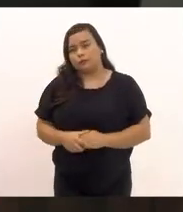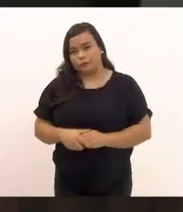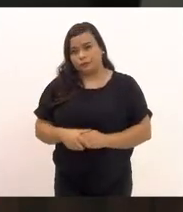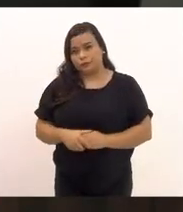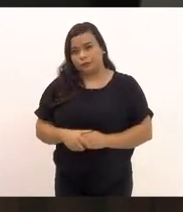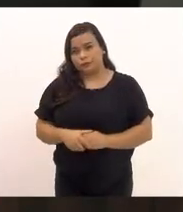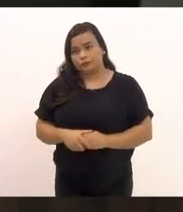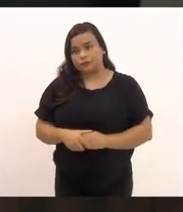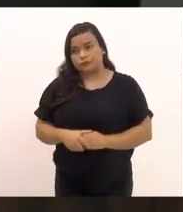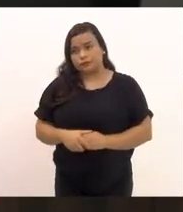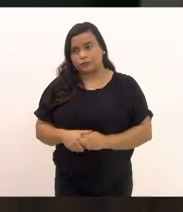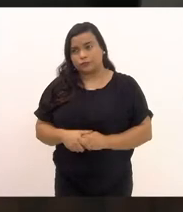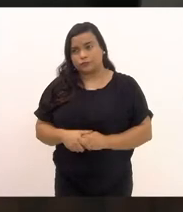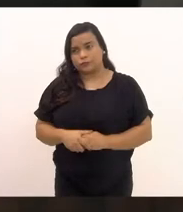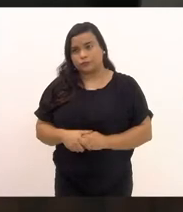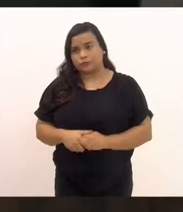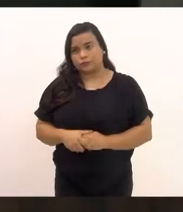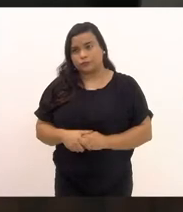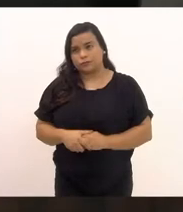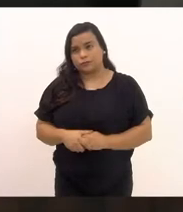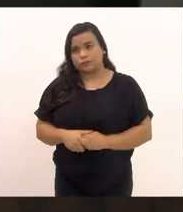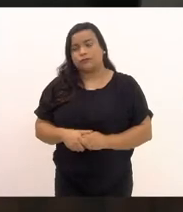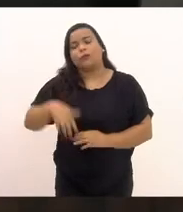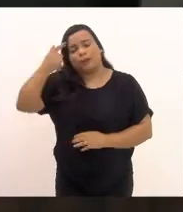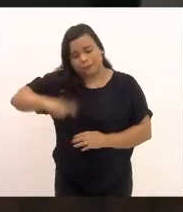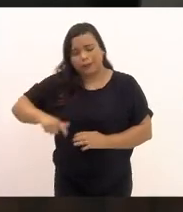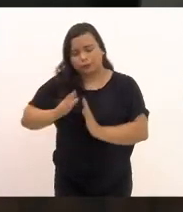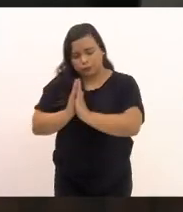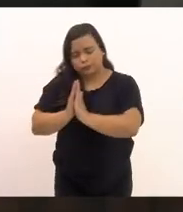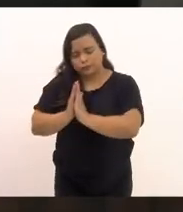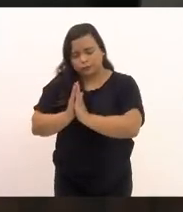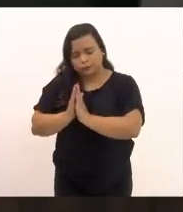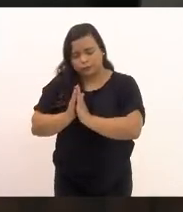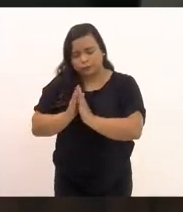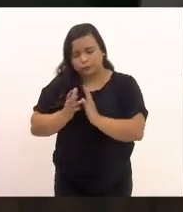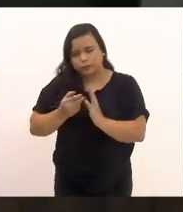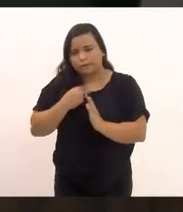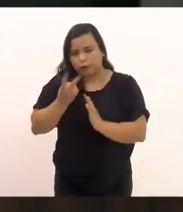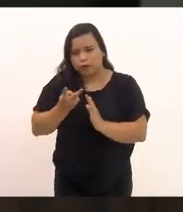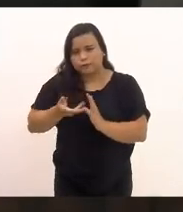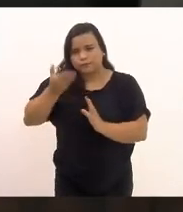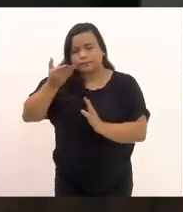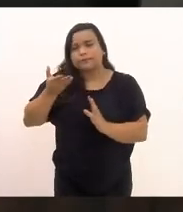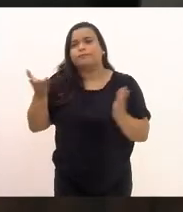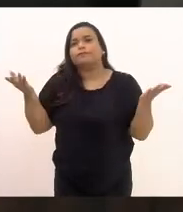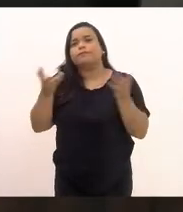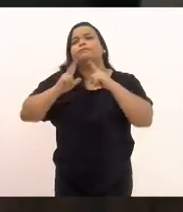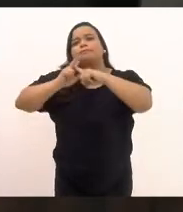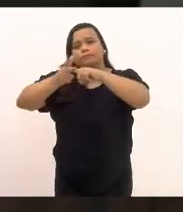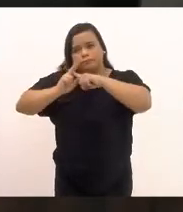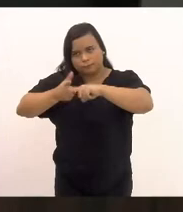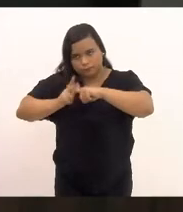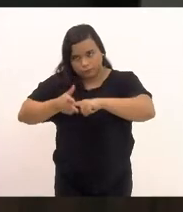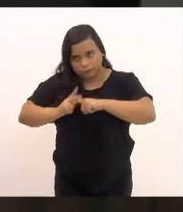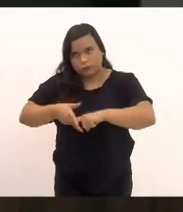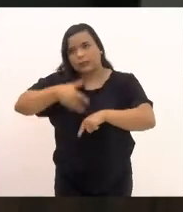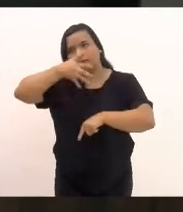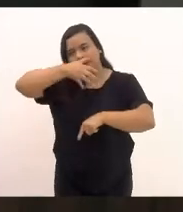Ai, senhor presidente. Repete, por favor, Marcelo. pela manutenção, salvo